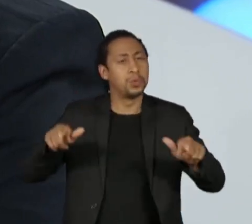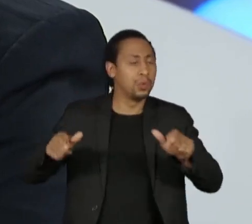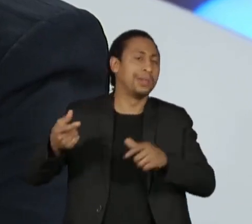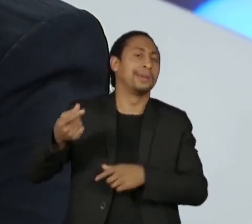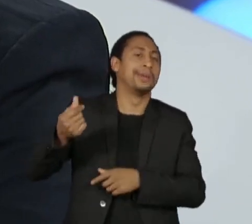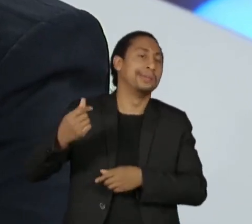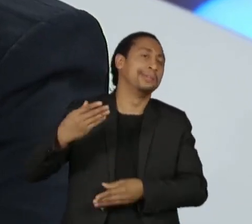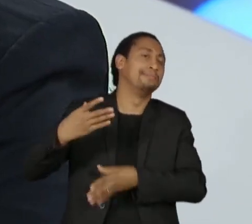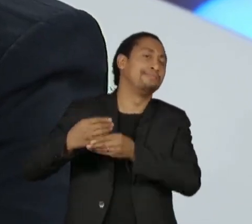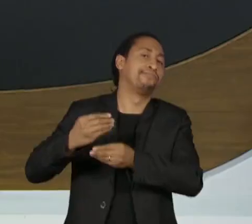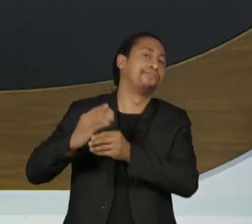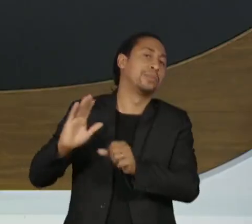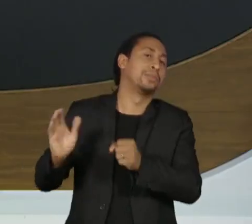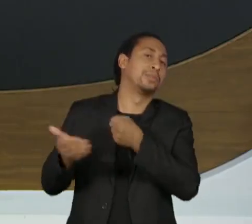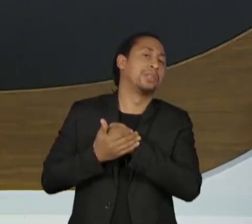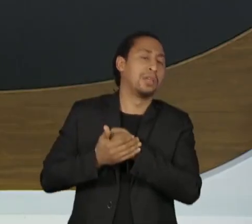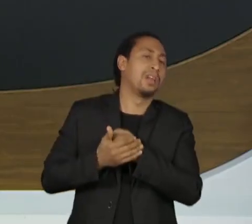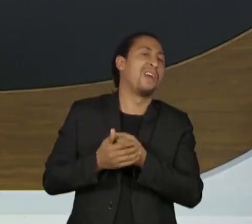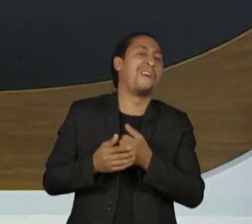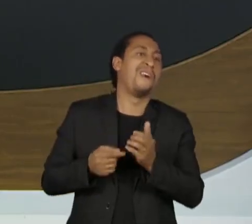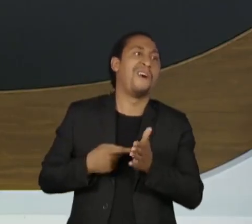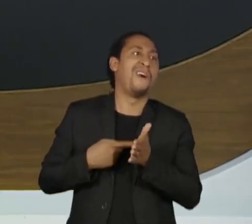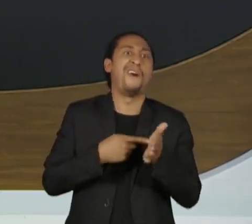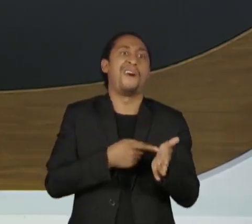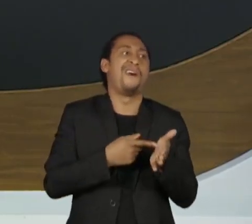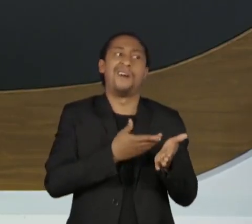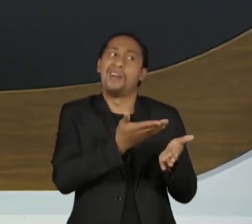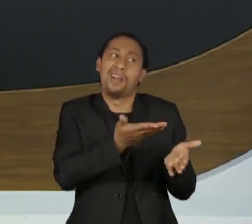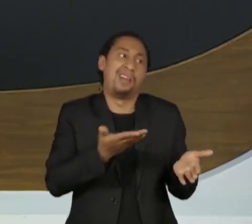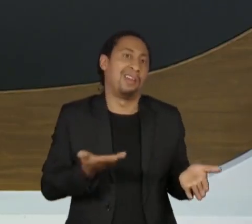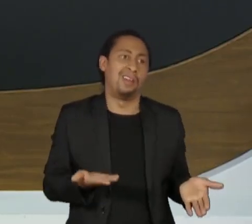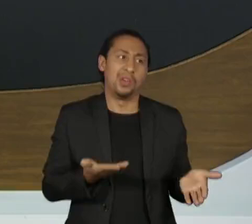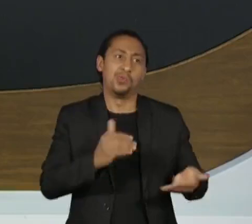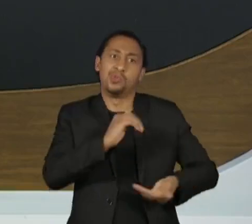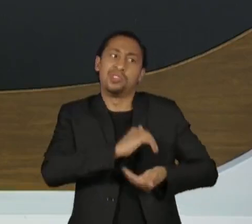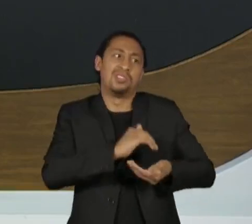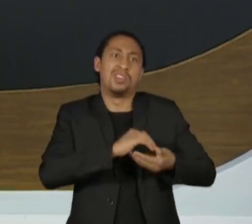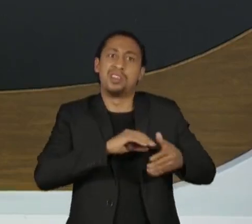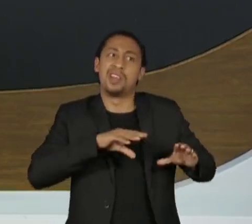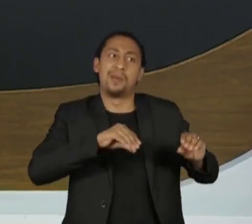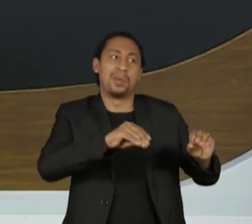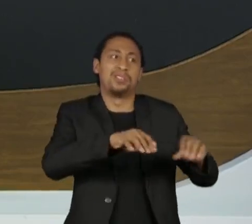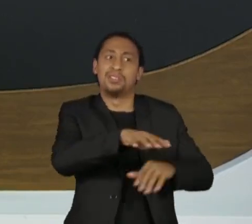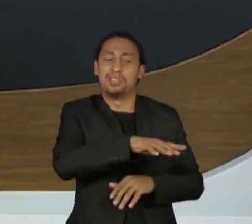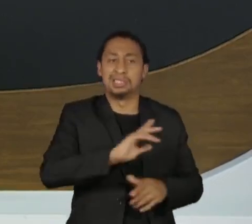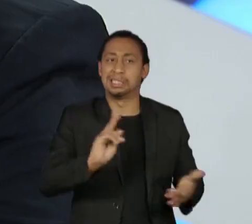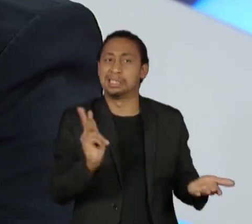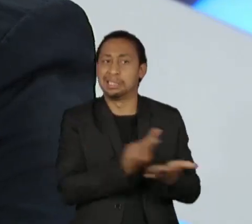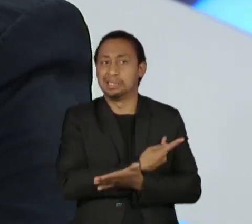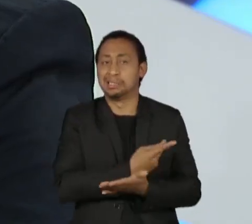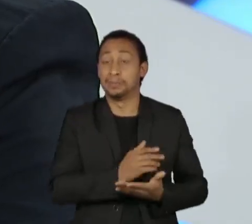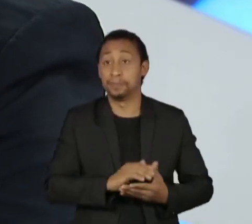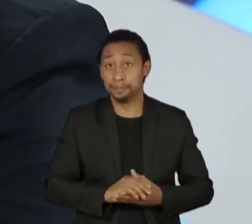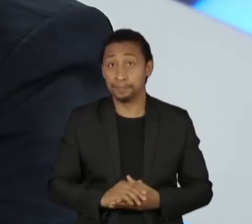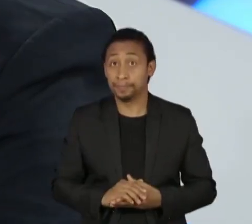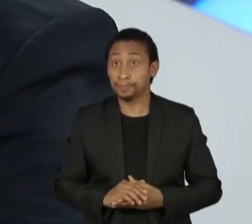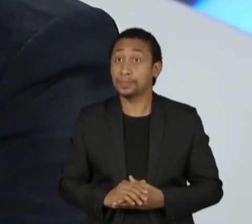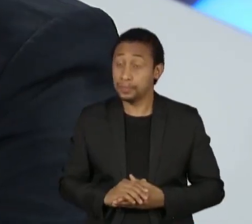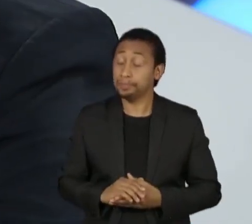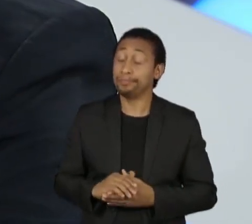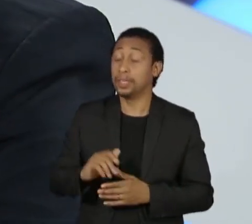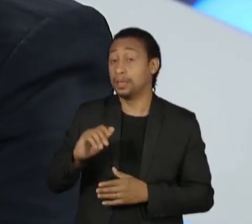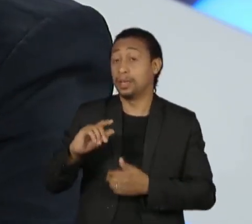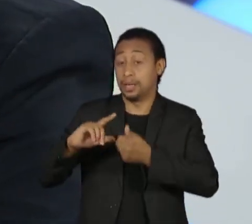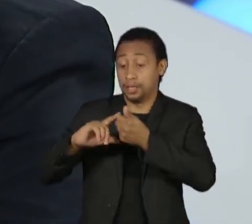apontam que o Judiciário estaria se imiscuindo numa prerrogativa do Legislativo. A resposta está no artigo